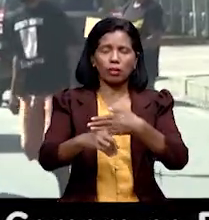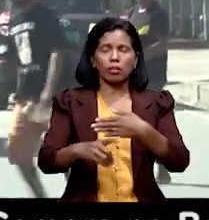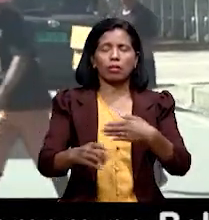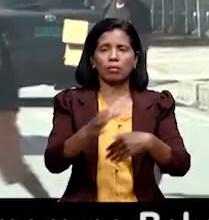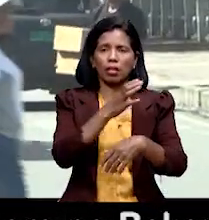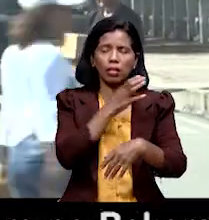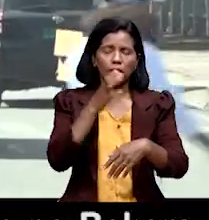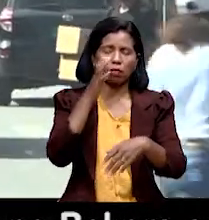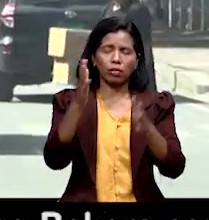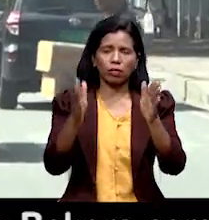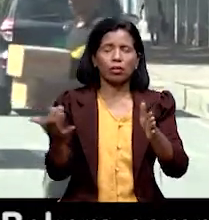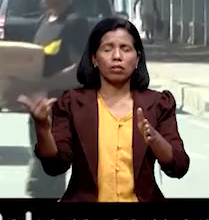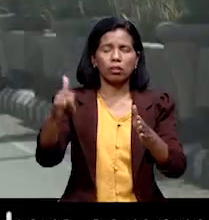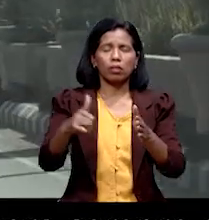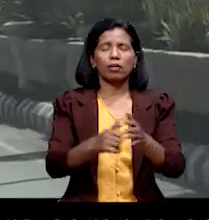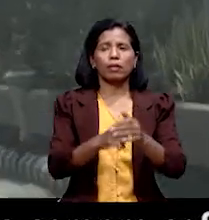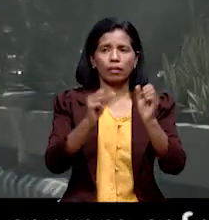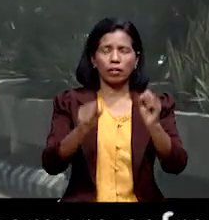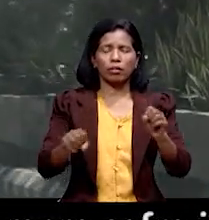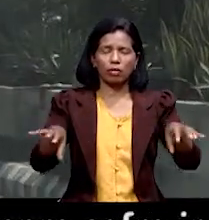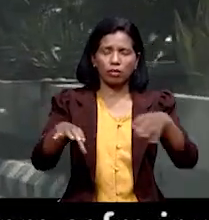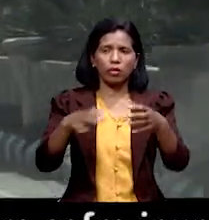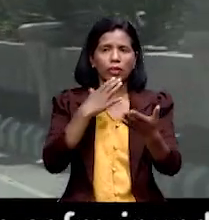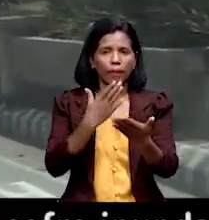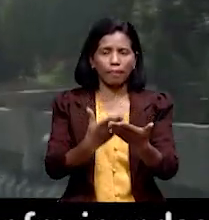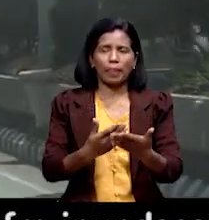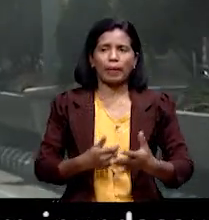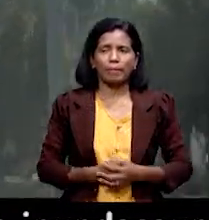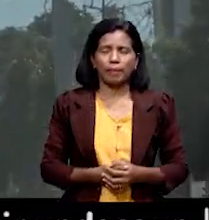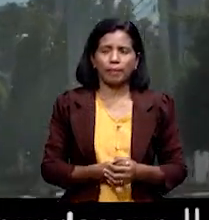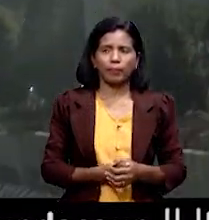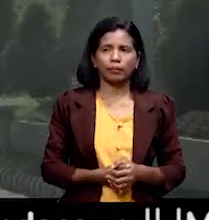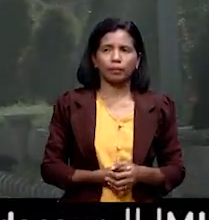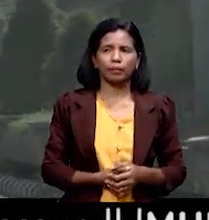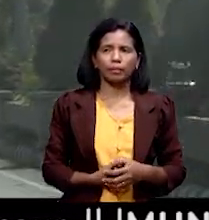Desenvolvimento Rural no Boa Governação. Bem-vindas, Menis, Ziemen.